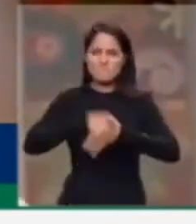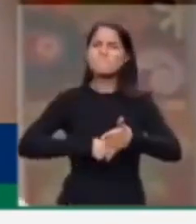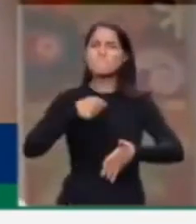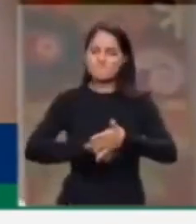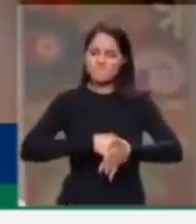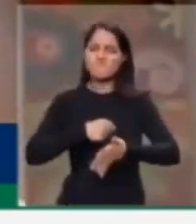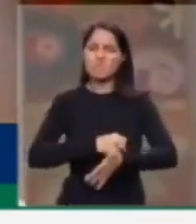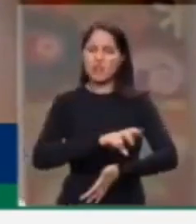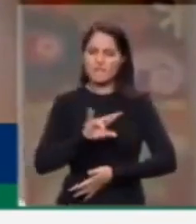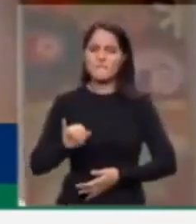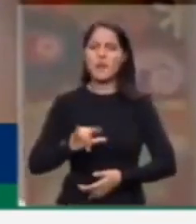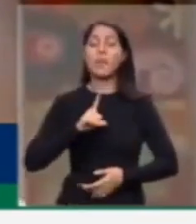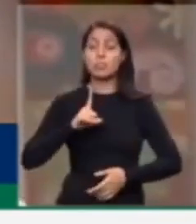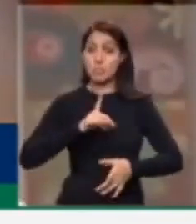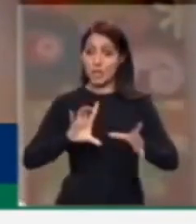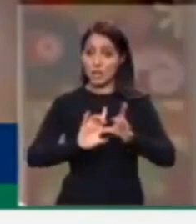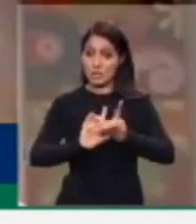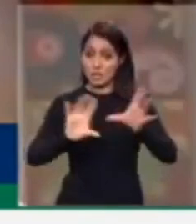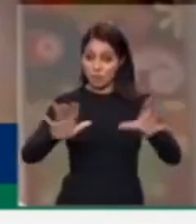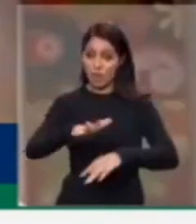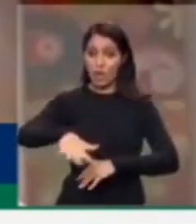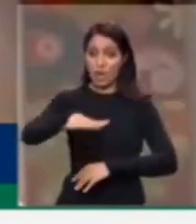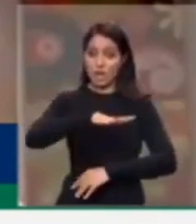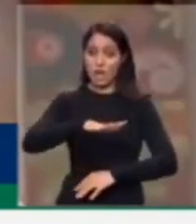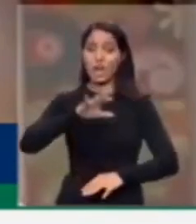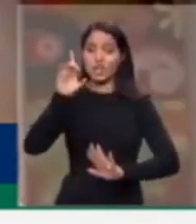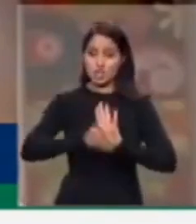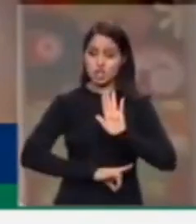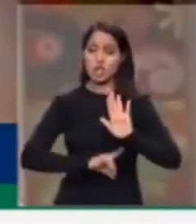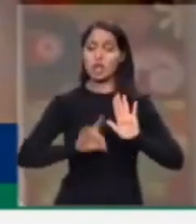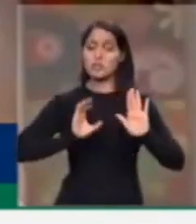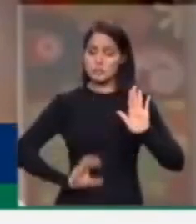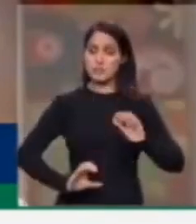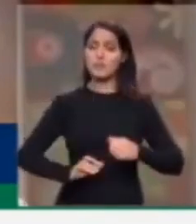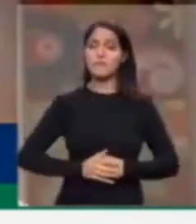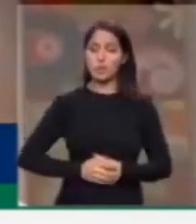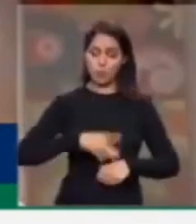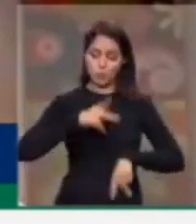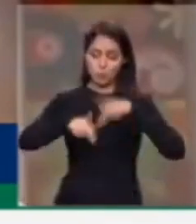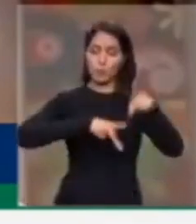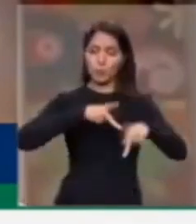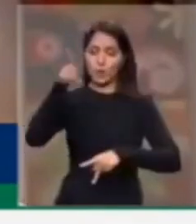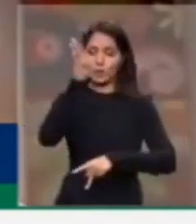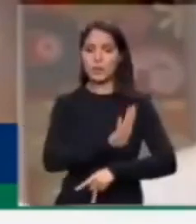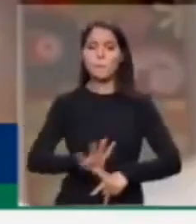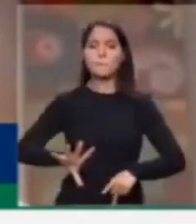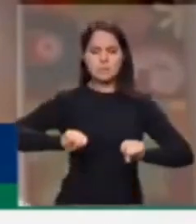certeza que as entidades democráticas dos direitos civis no Brasil também não.